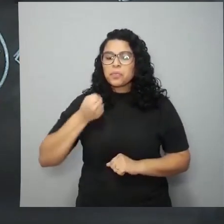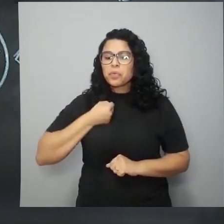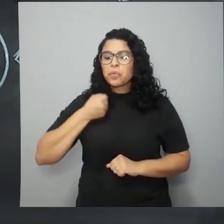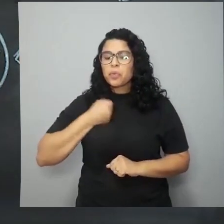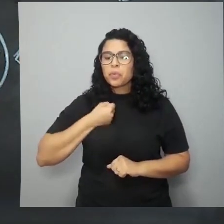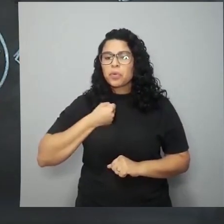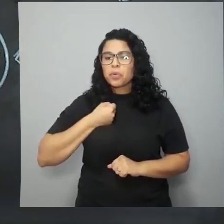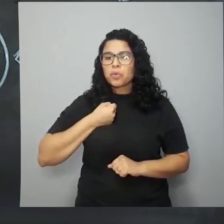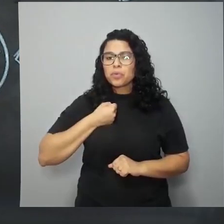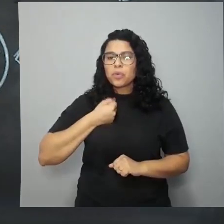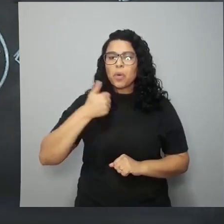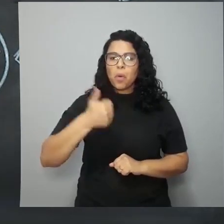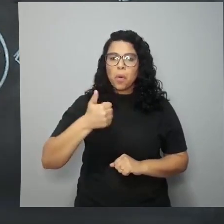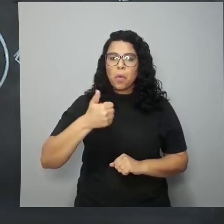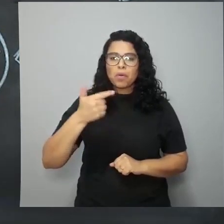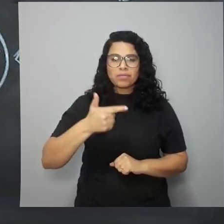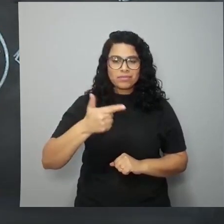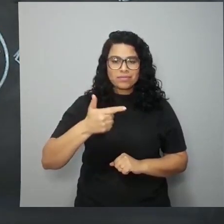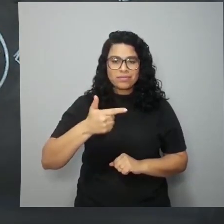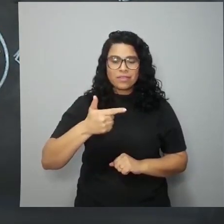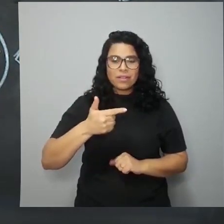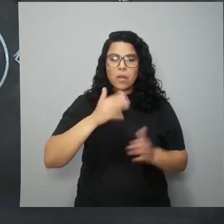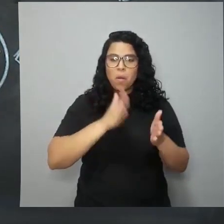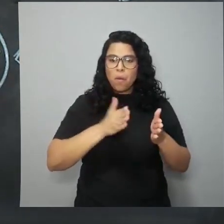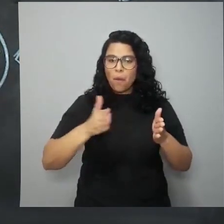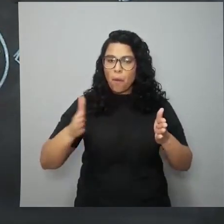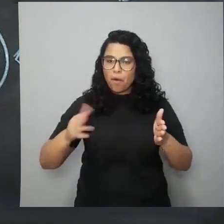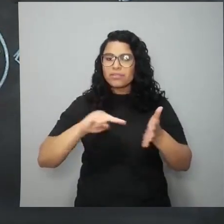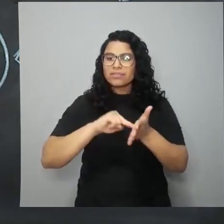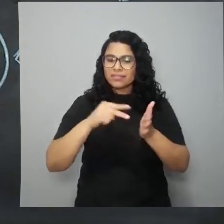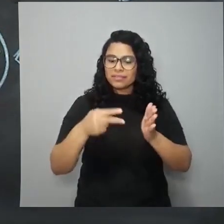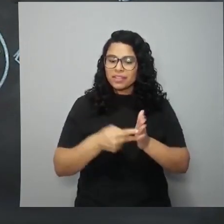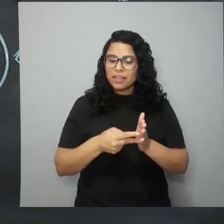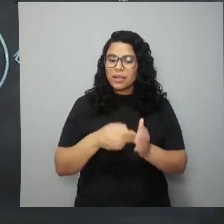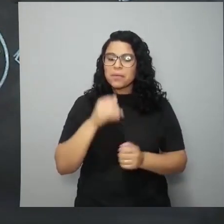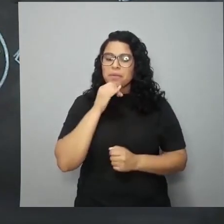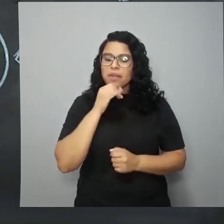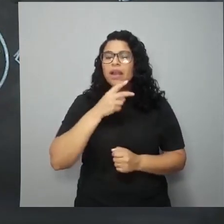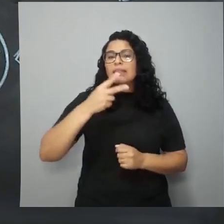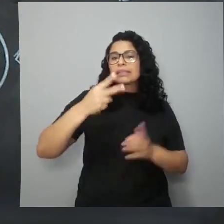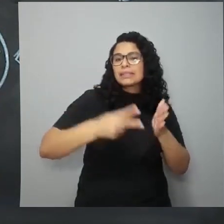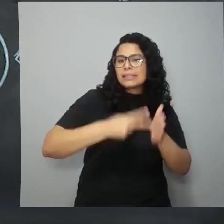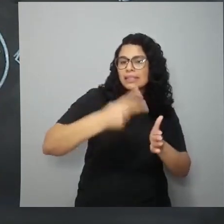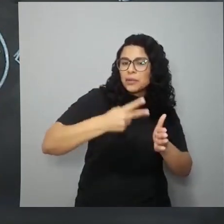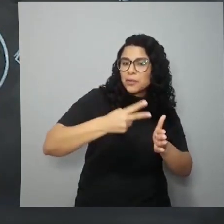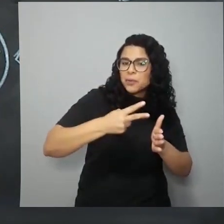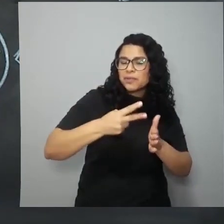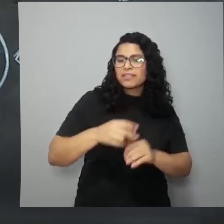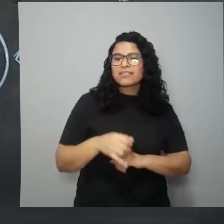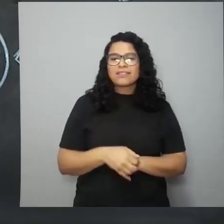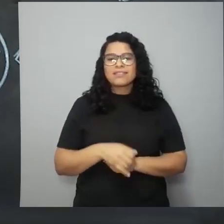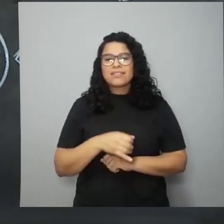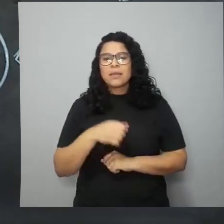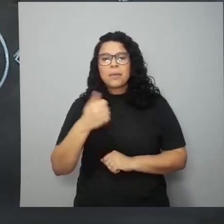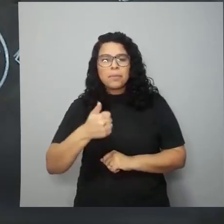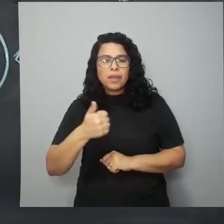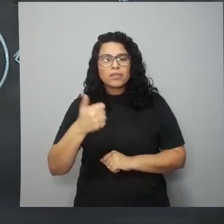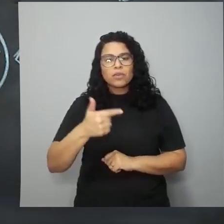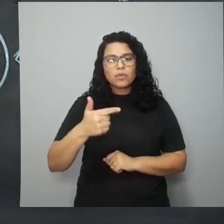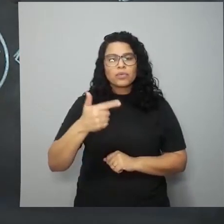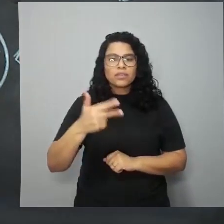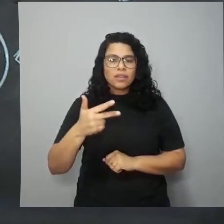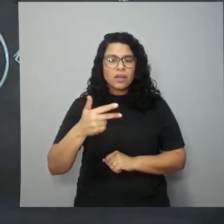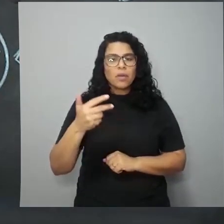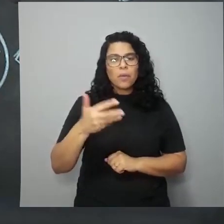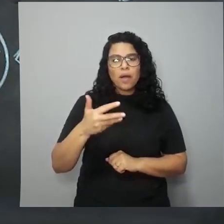cardinal. Os numerais ordinais indicam ordem. Olha o nosso exemplo aqui, ó, segunda. Ok? Então, primeiro, segundo,